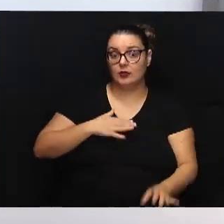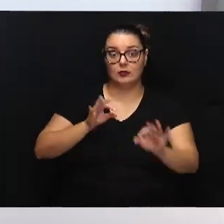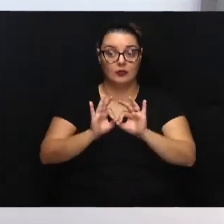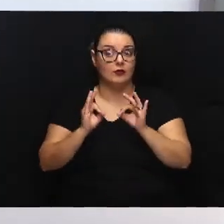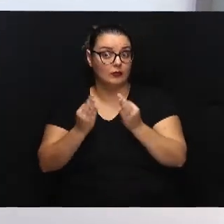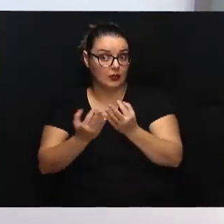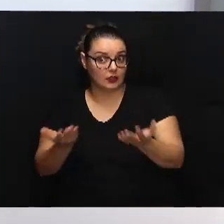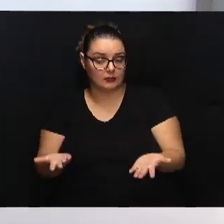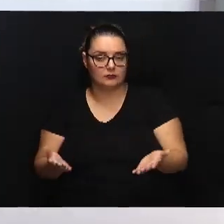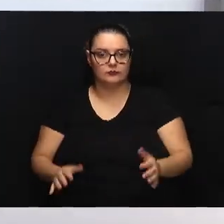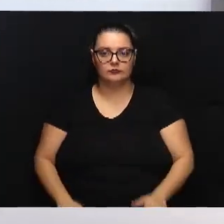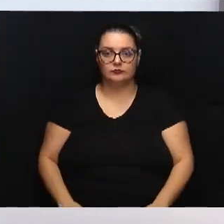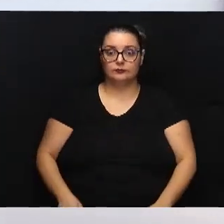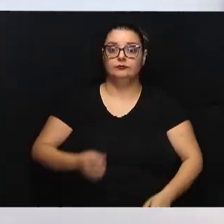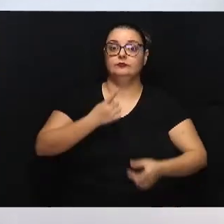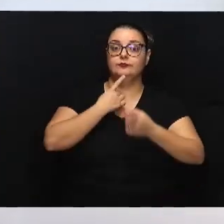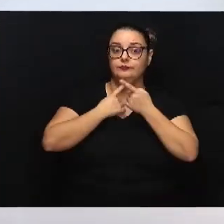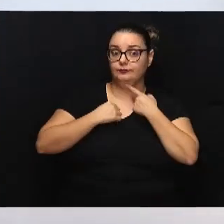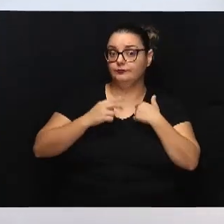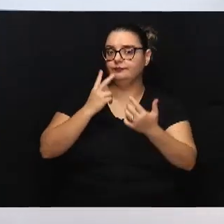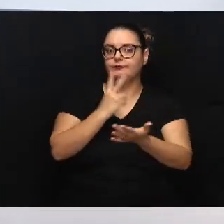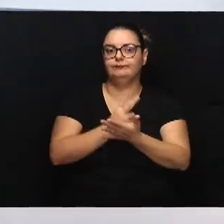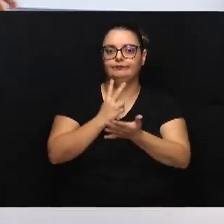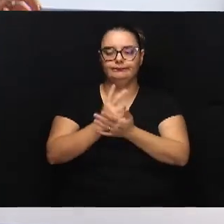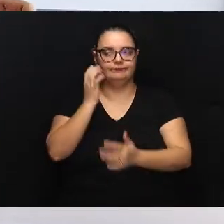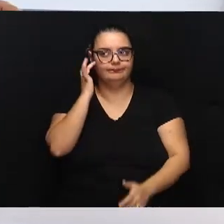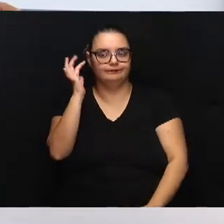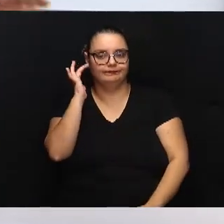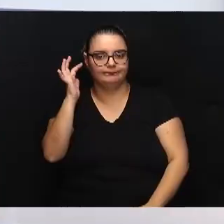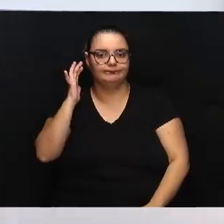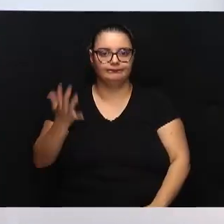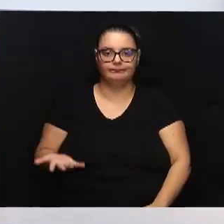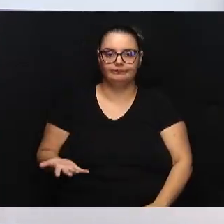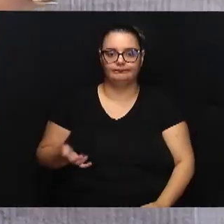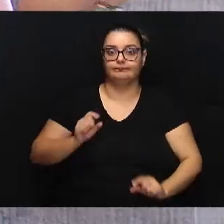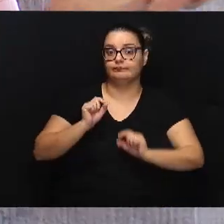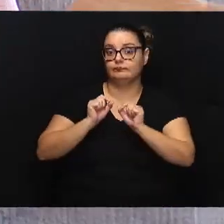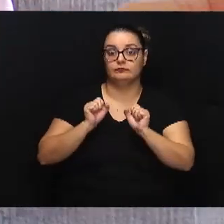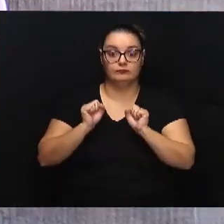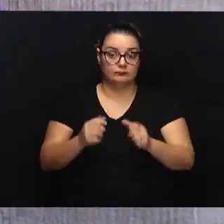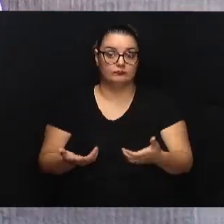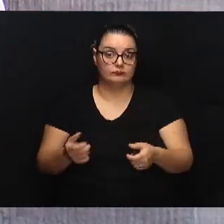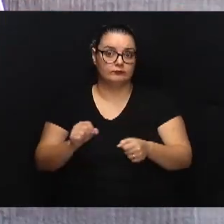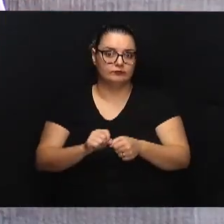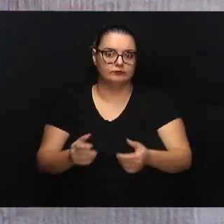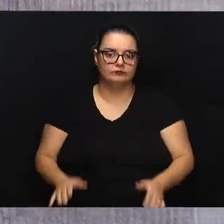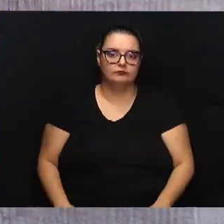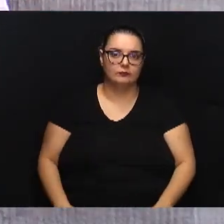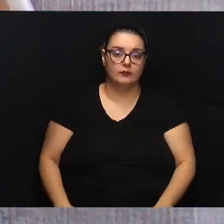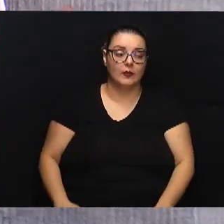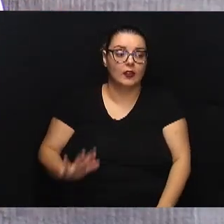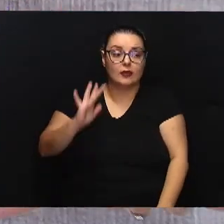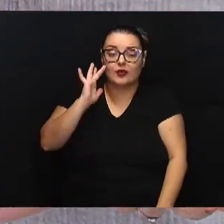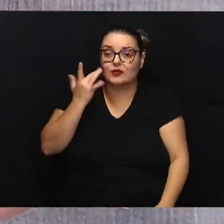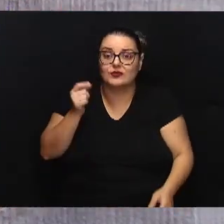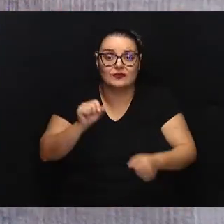esse desejo sempre ali na minha cabeça, o que eu poderia fazer, mas eu sempre falava, gente, eu acho que eu não sei fazer outra coisa,